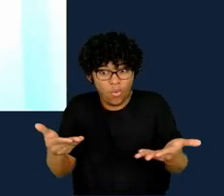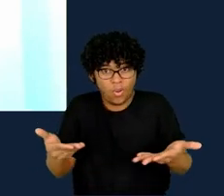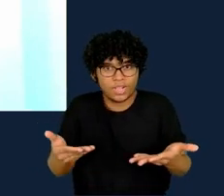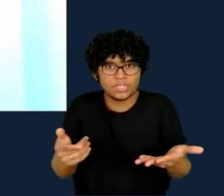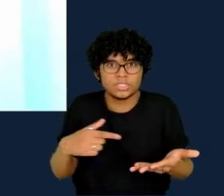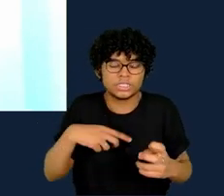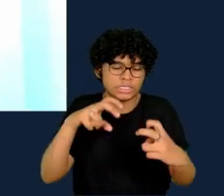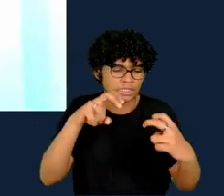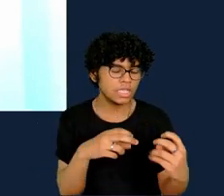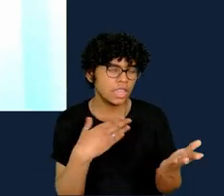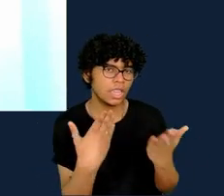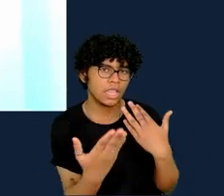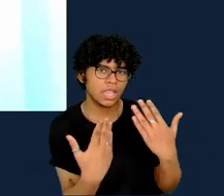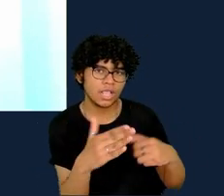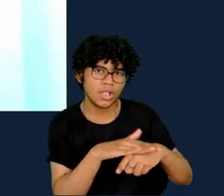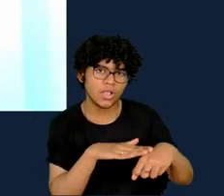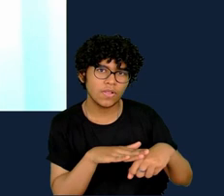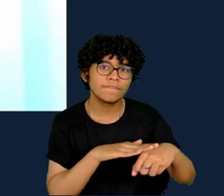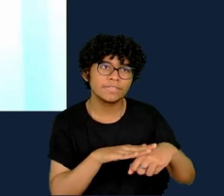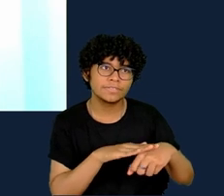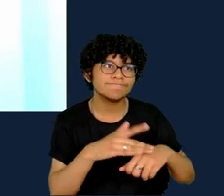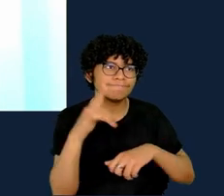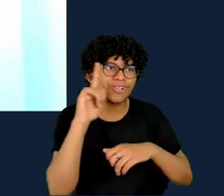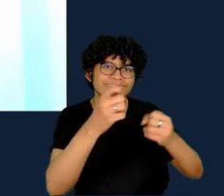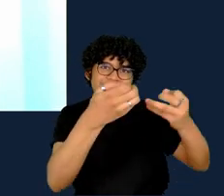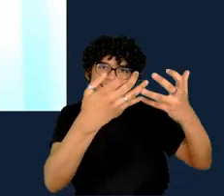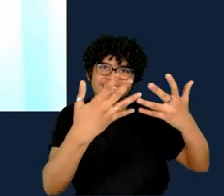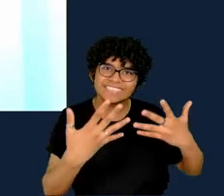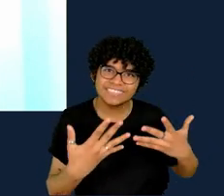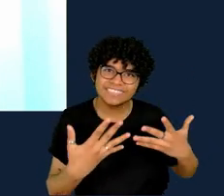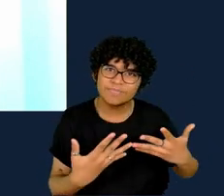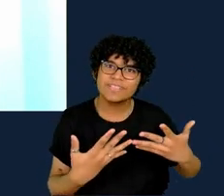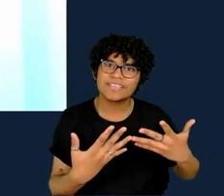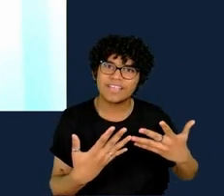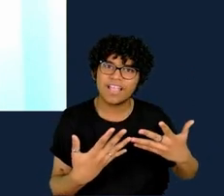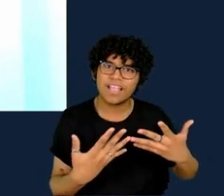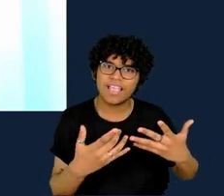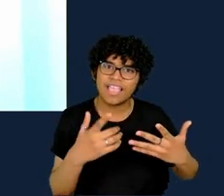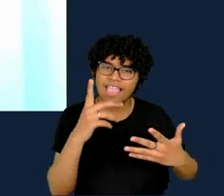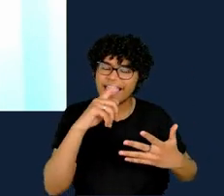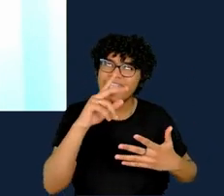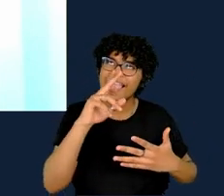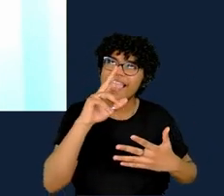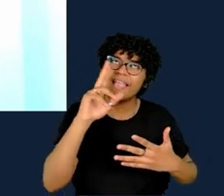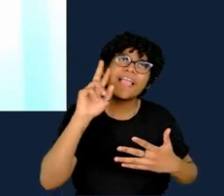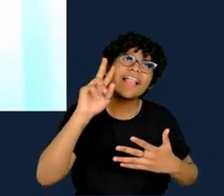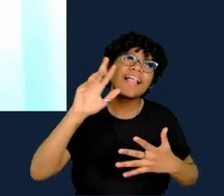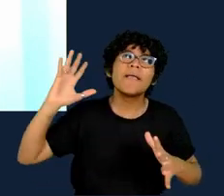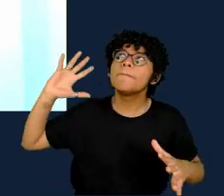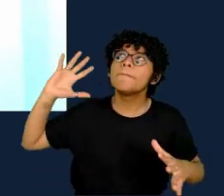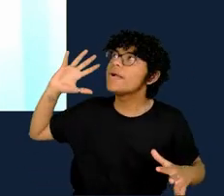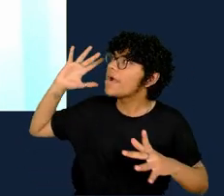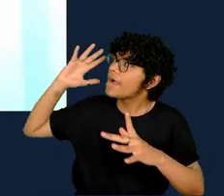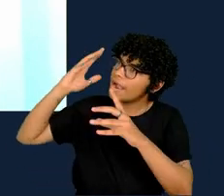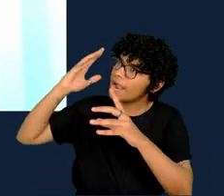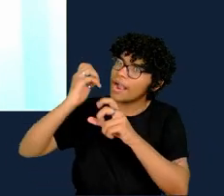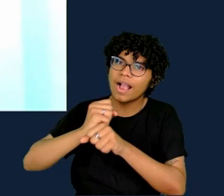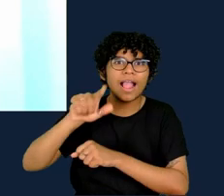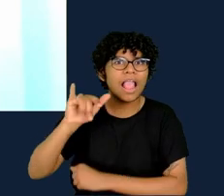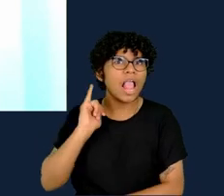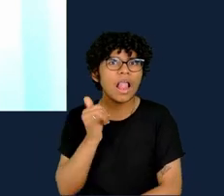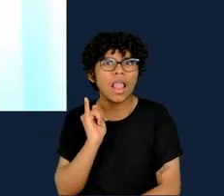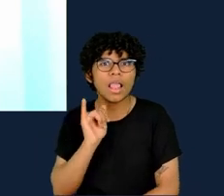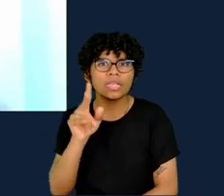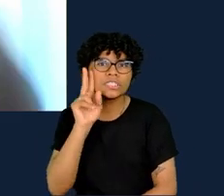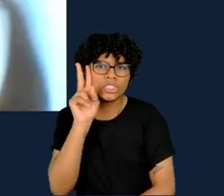eles conseguem, de alguma forma, puxar na memória essas falas, esses relatos, dizendo,